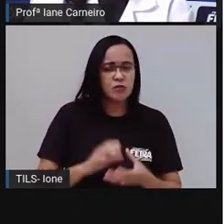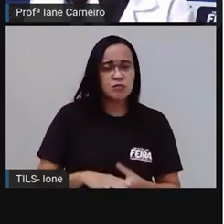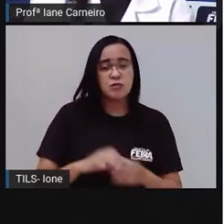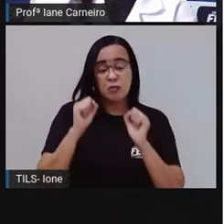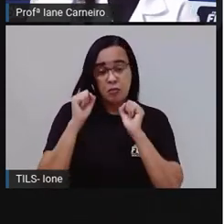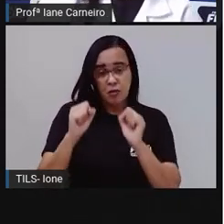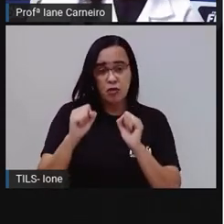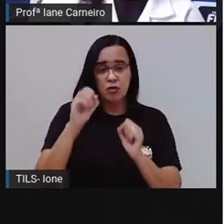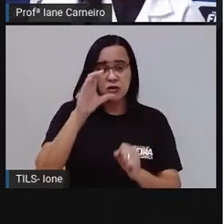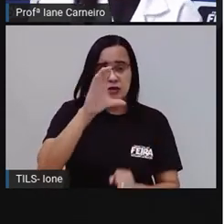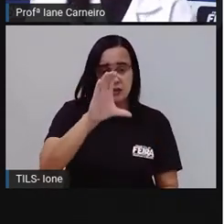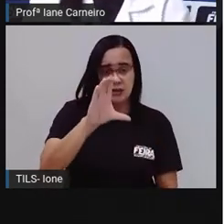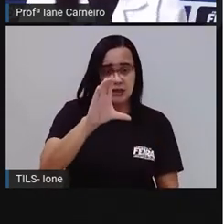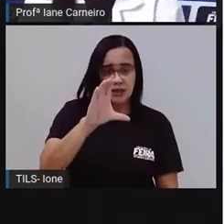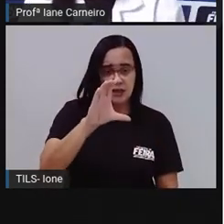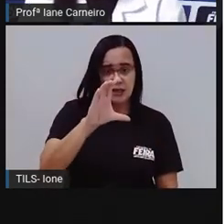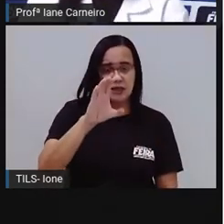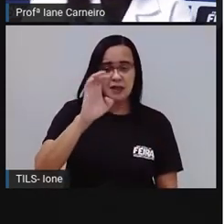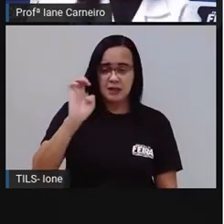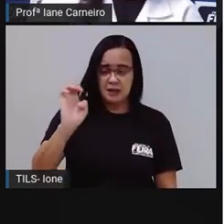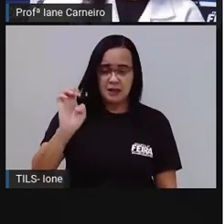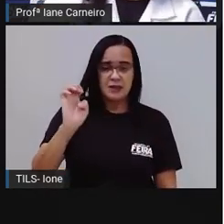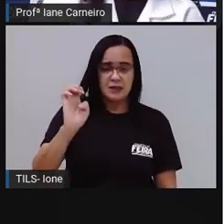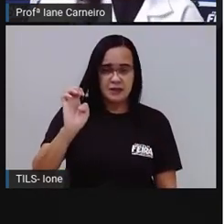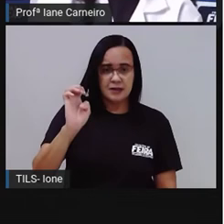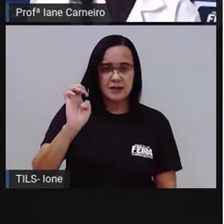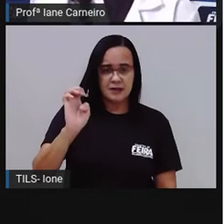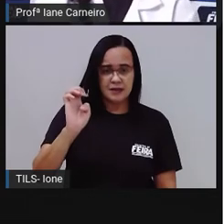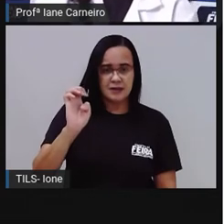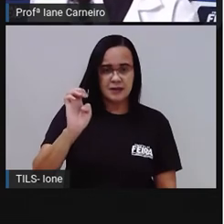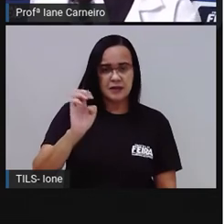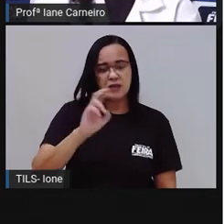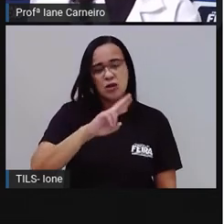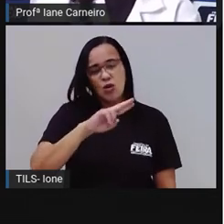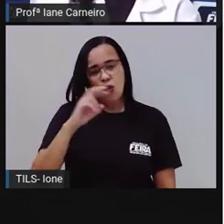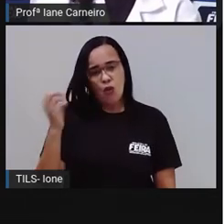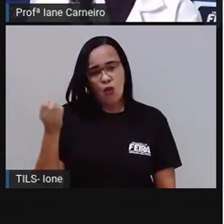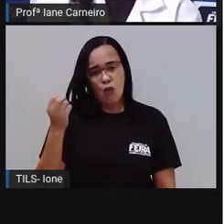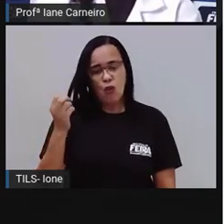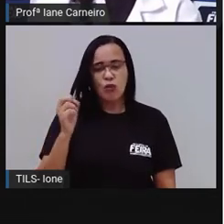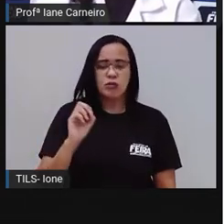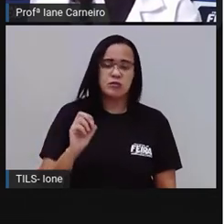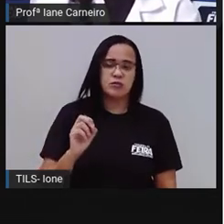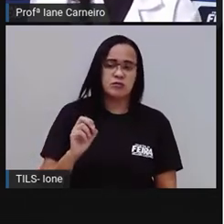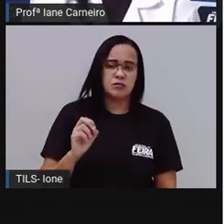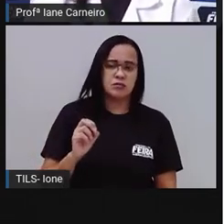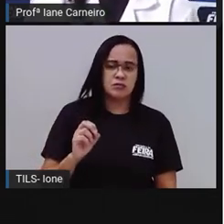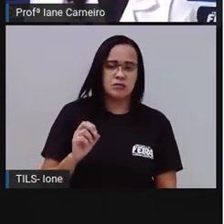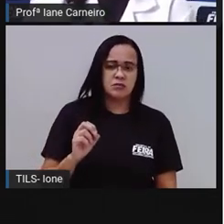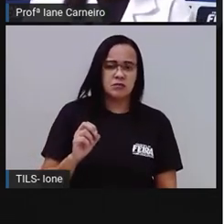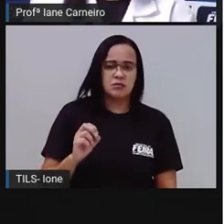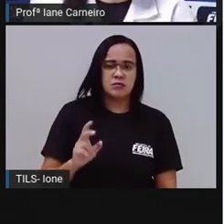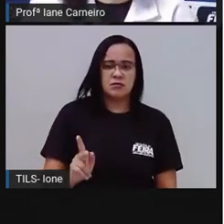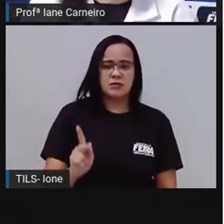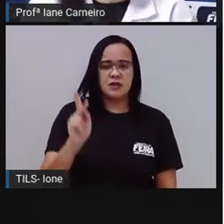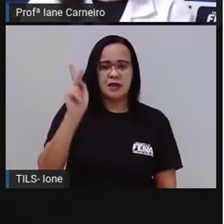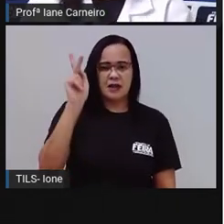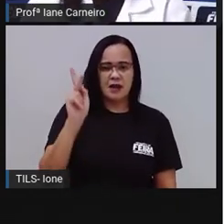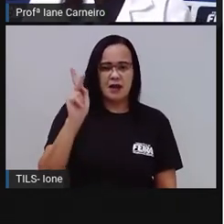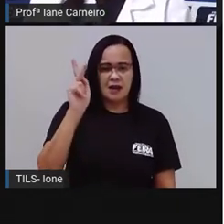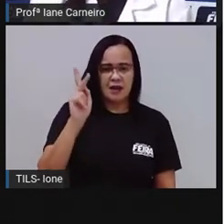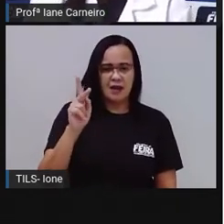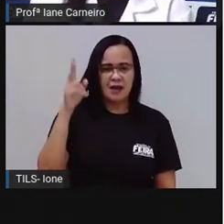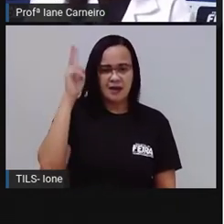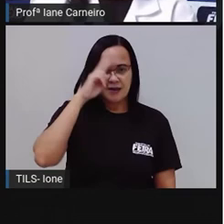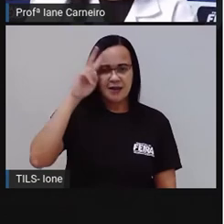C, assim, ó, o som de cenoura, cebola, ou o som do K, como o livro de Ângela Lago